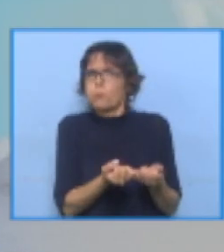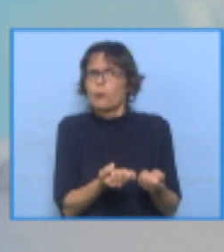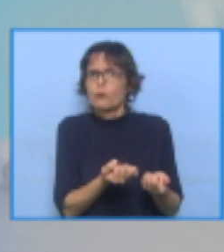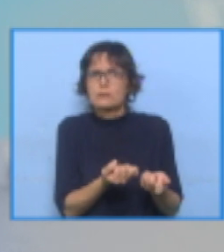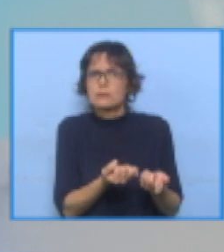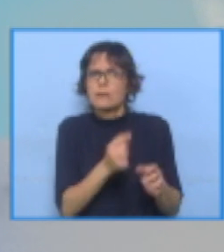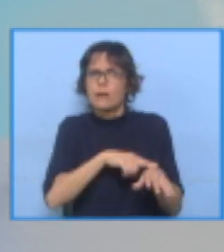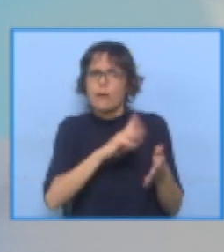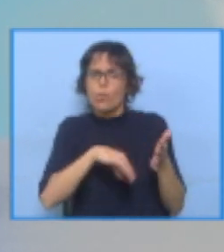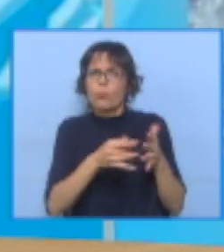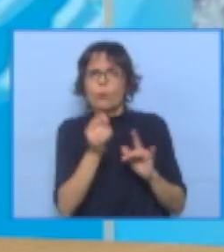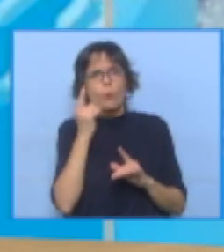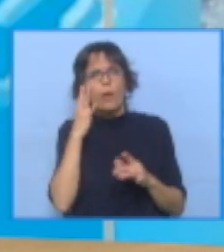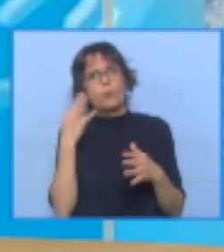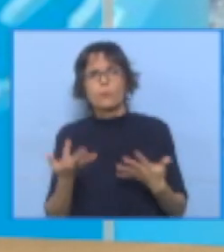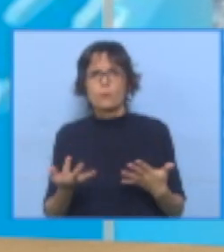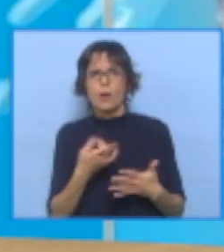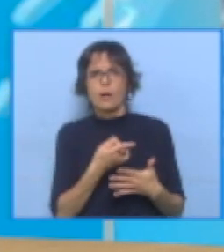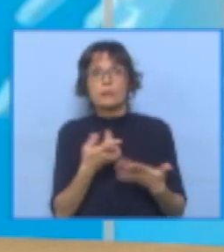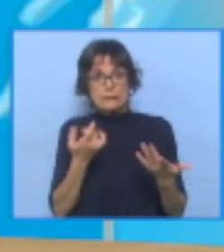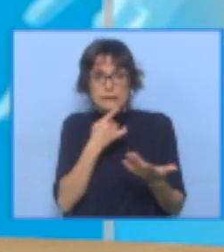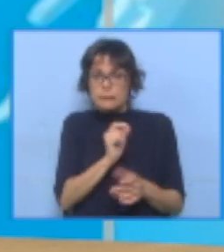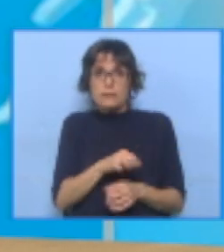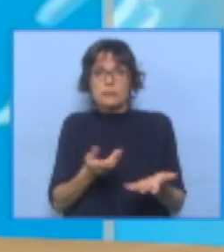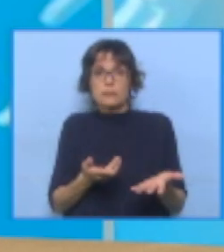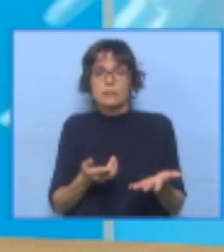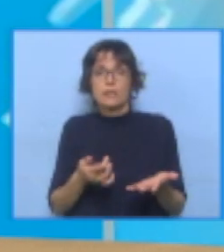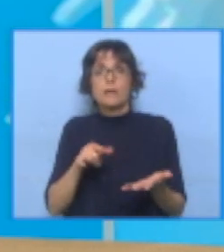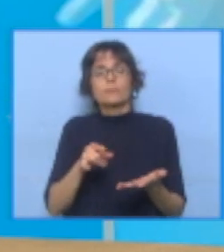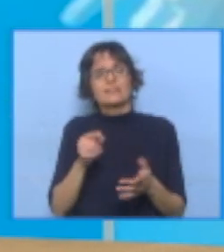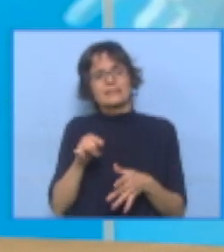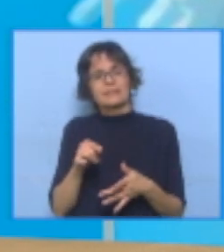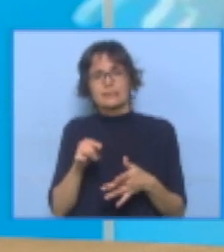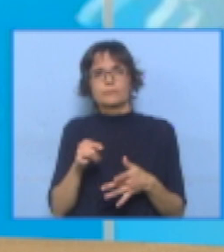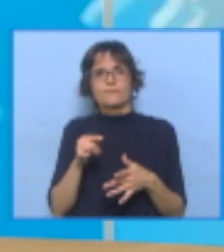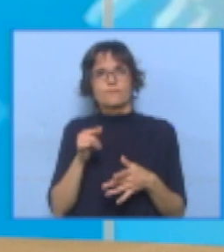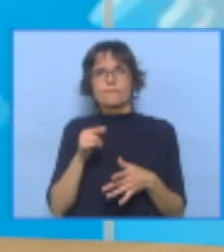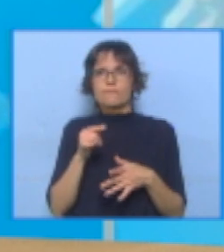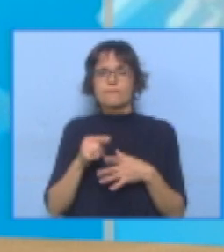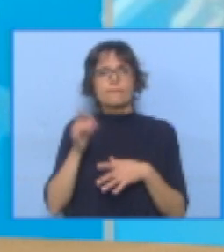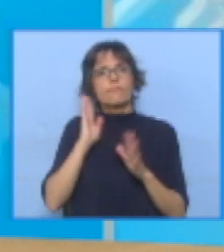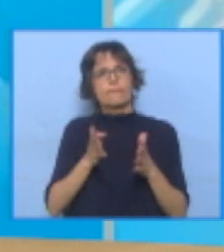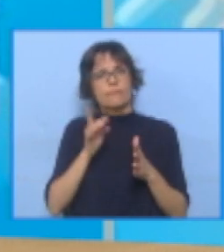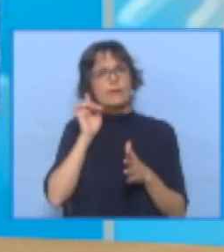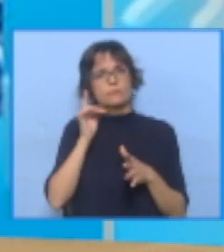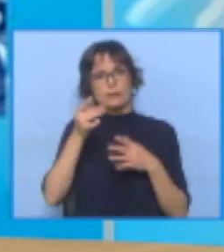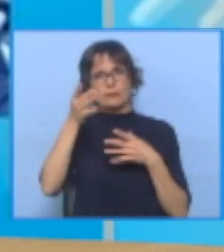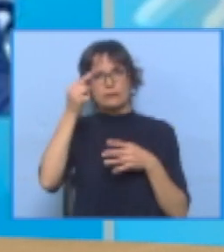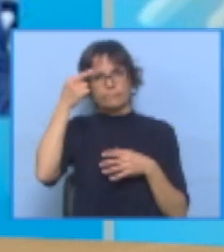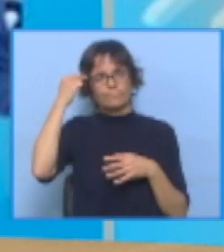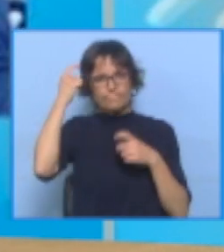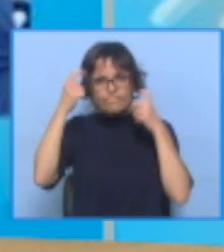exemplo de falta de produtividade, de falta de organização ou mesmo de falta de capacidade de trabalho. Nós, em Portugal, pelo contrário, não